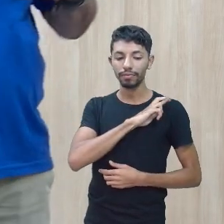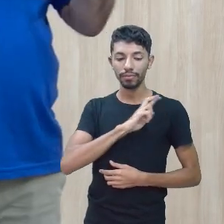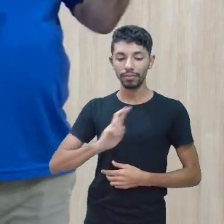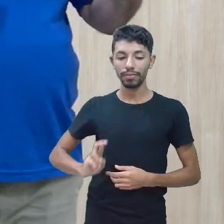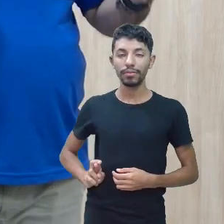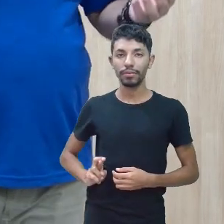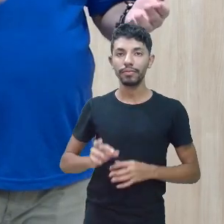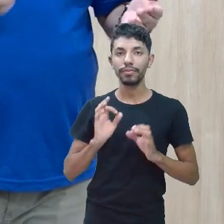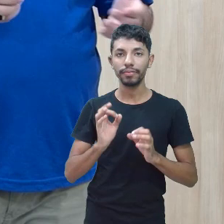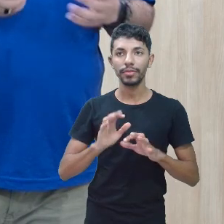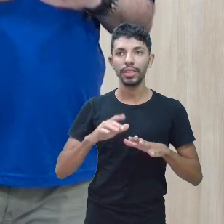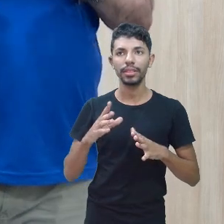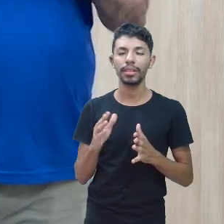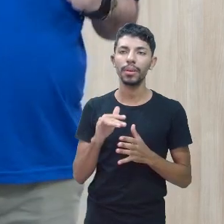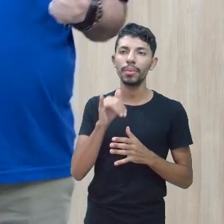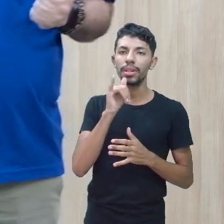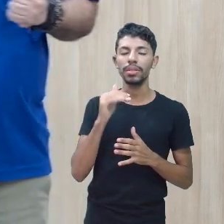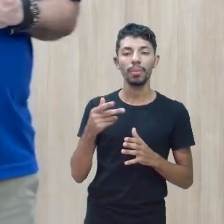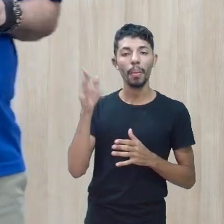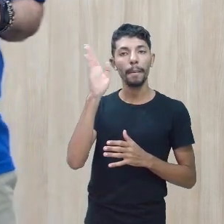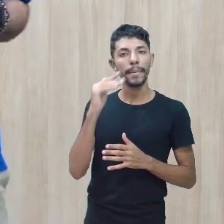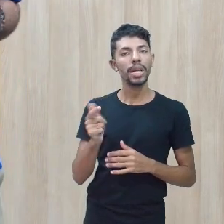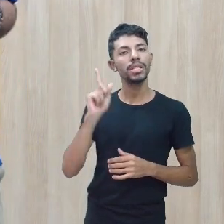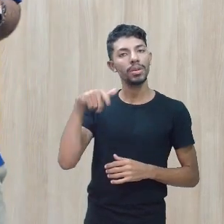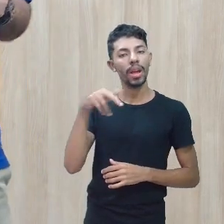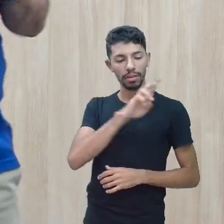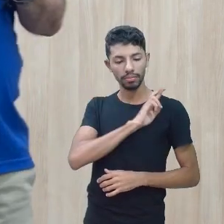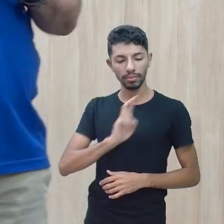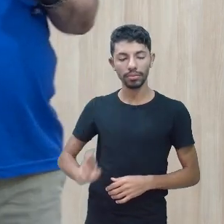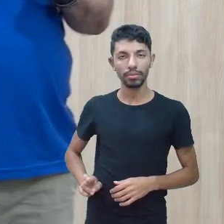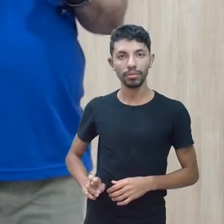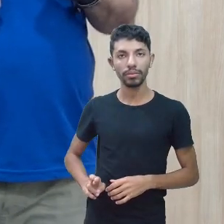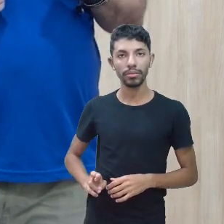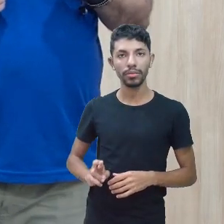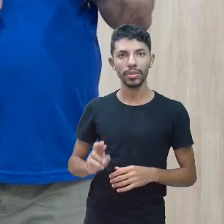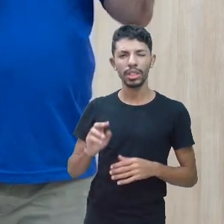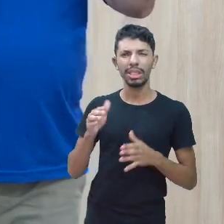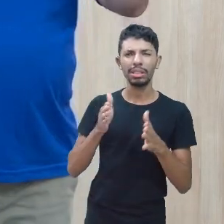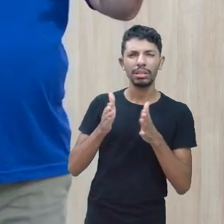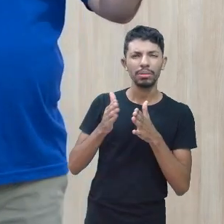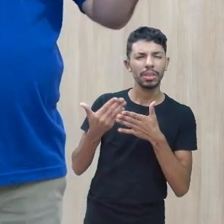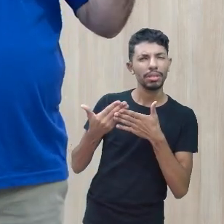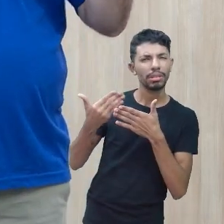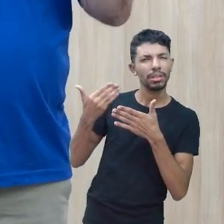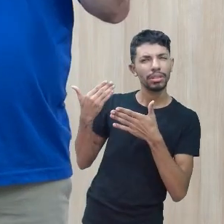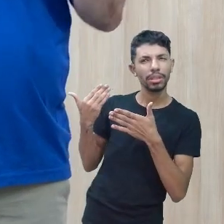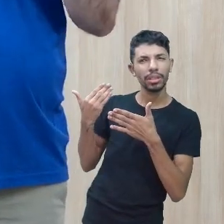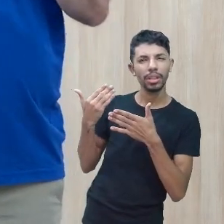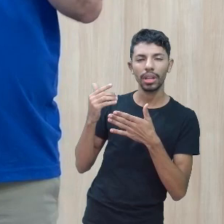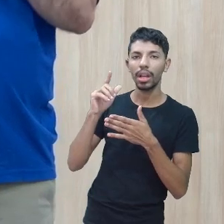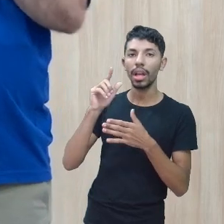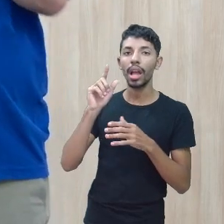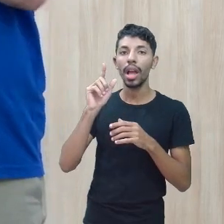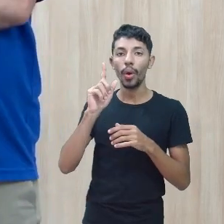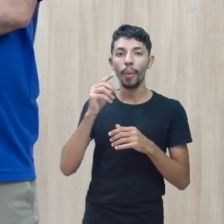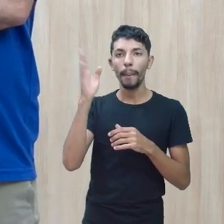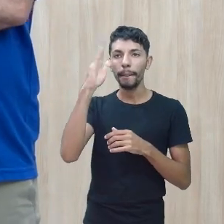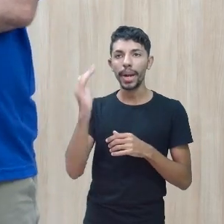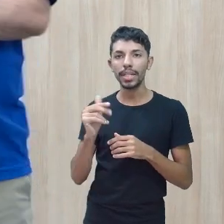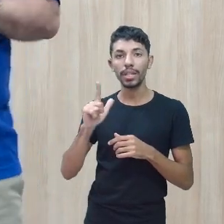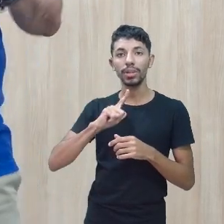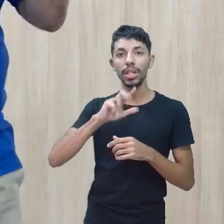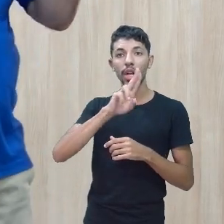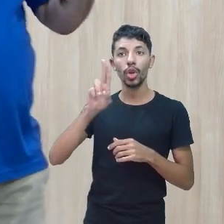Até determinado momento, o Brasil era chamado de República dos Estados Unidos do